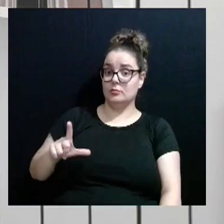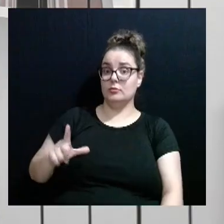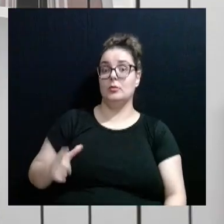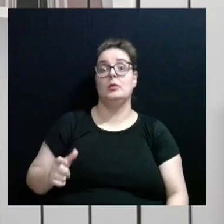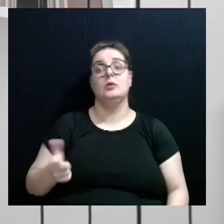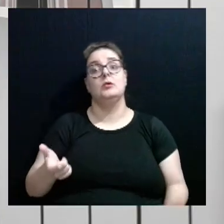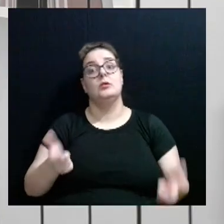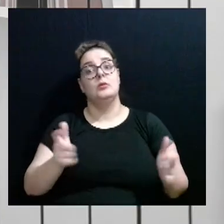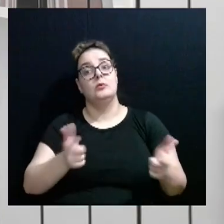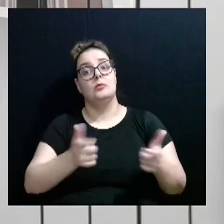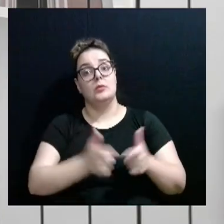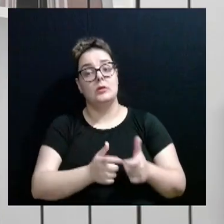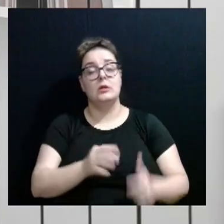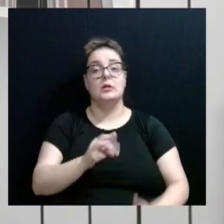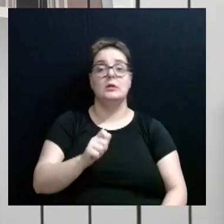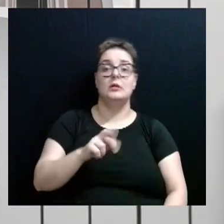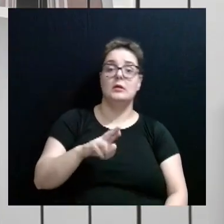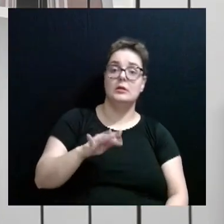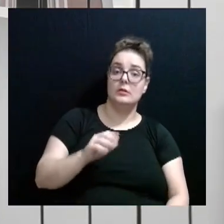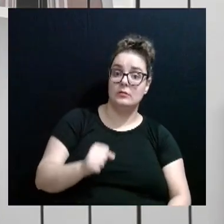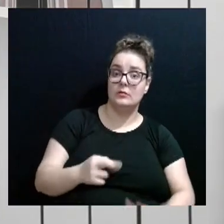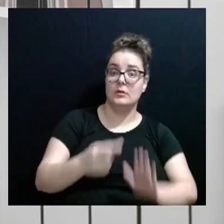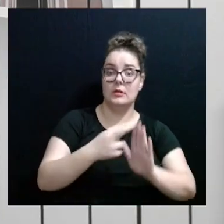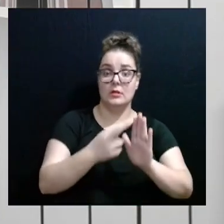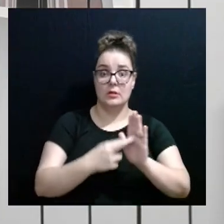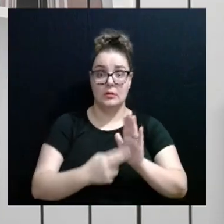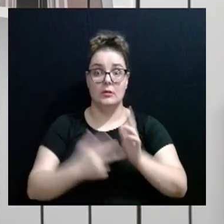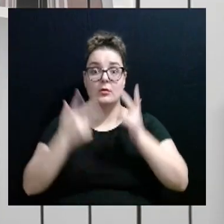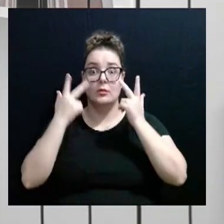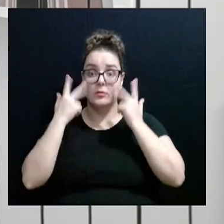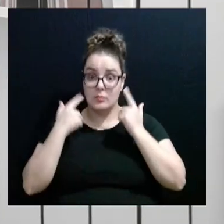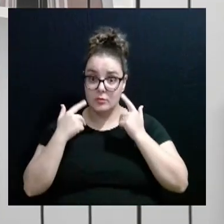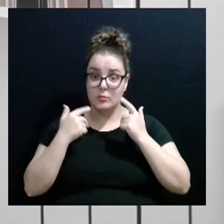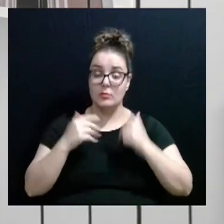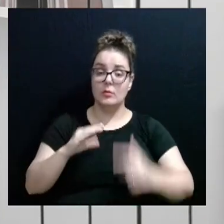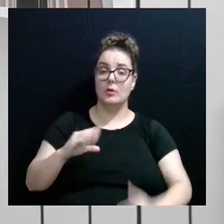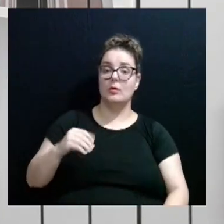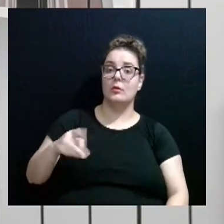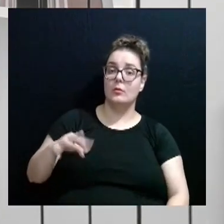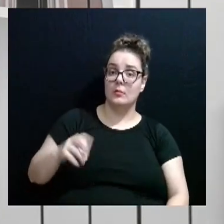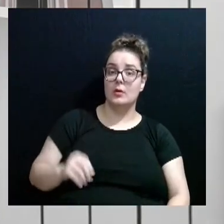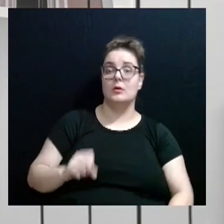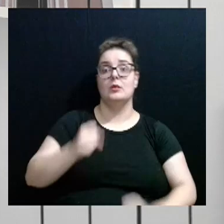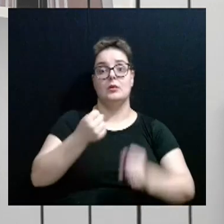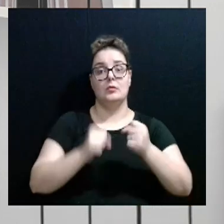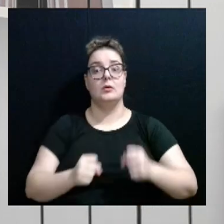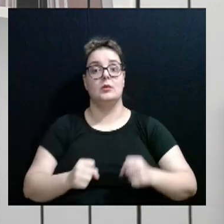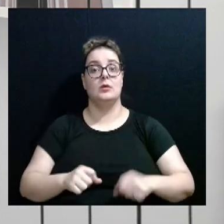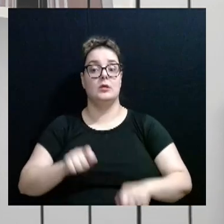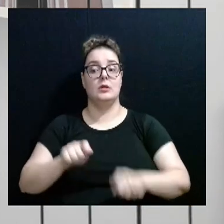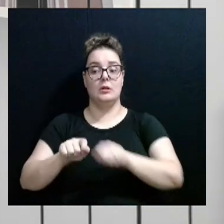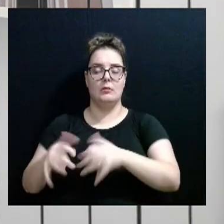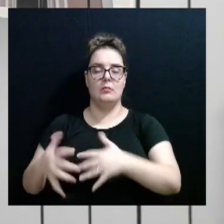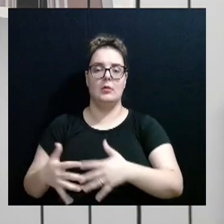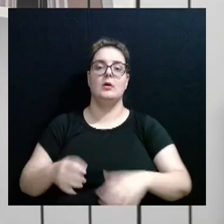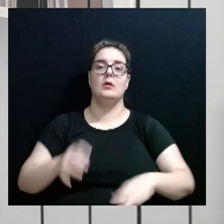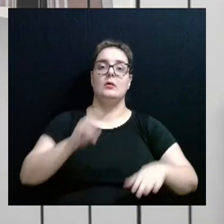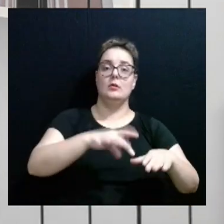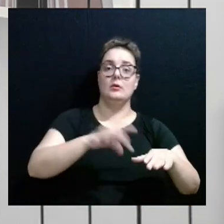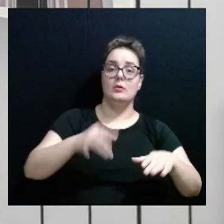de tarifas, regras comuns para comércio de produtos industriais e agrícolas, investimentos,